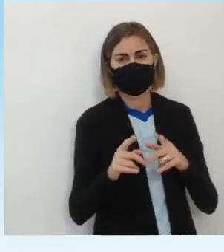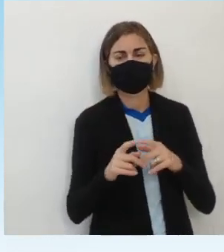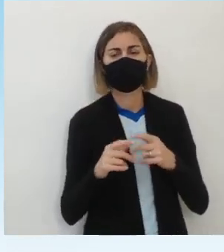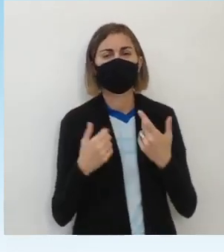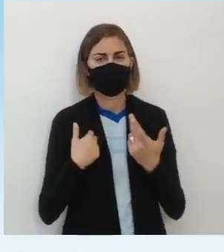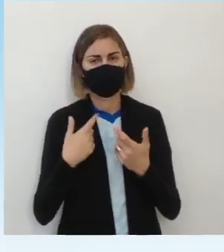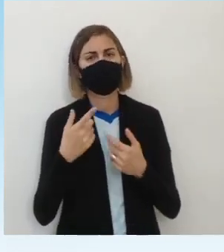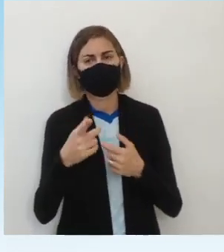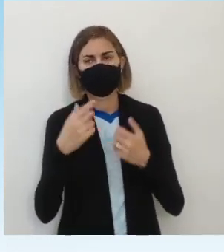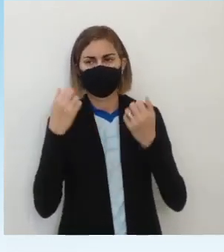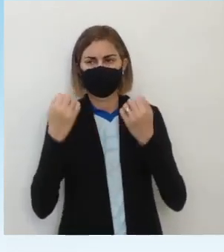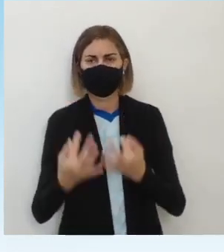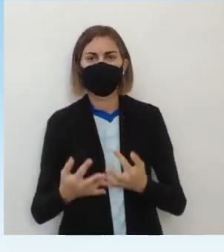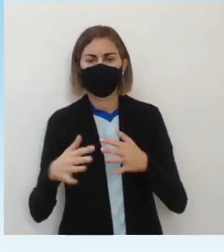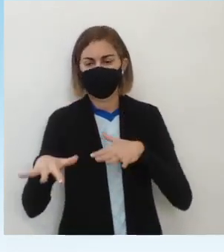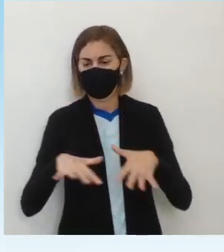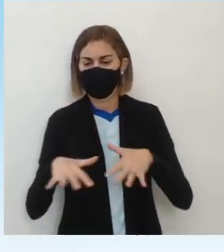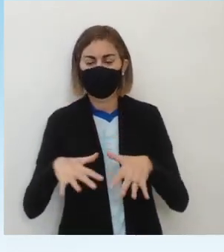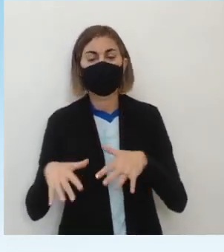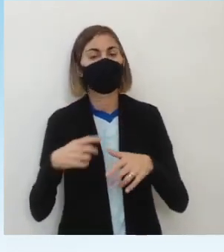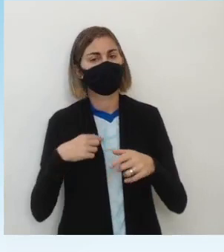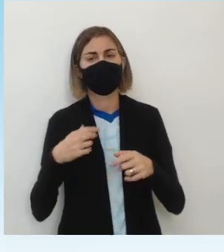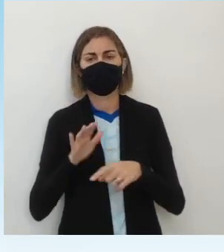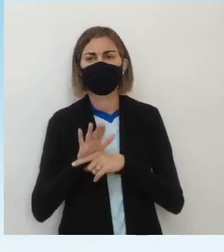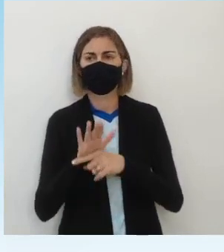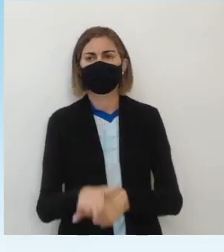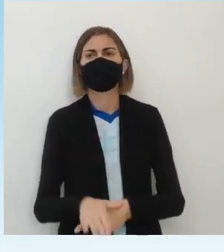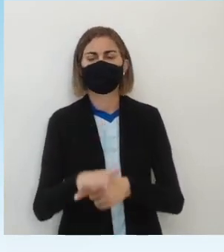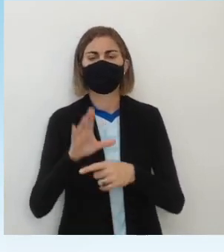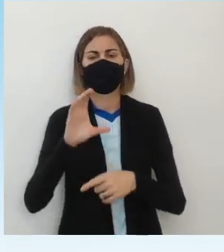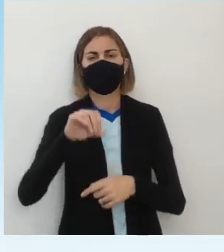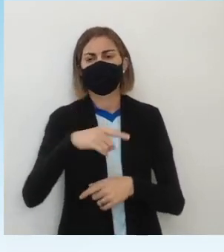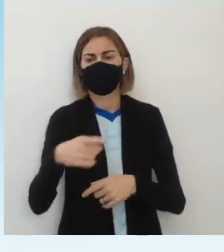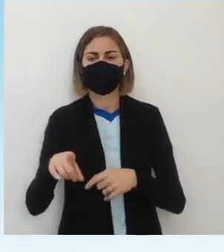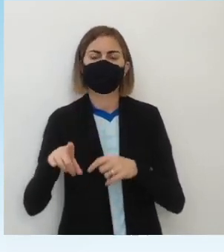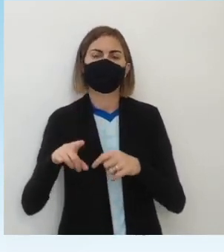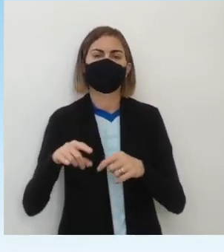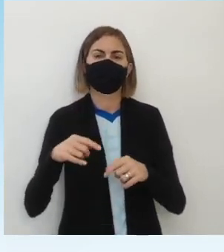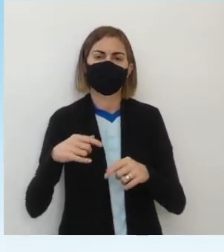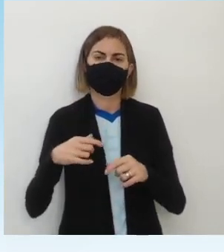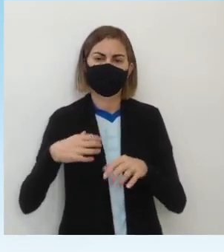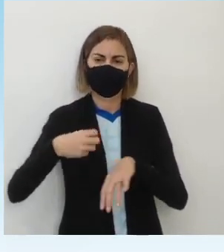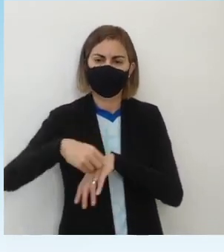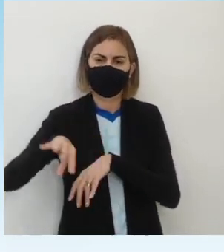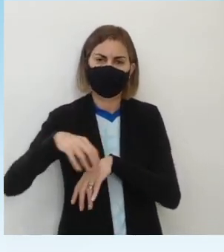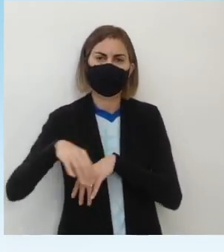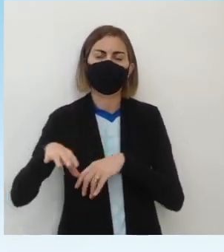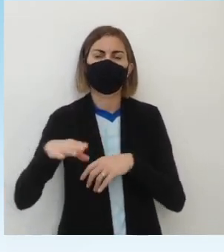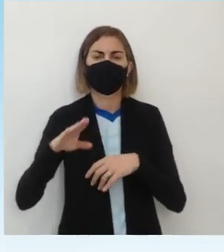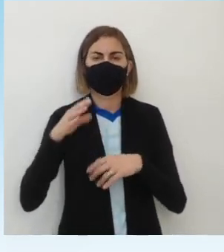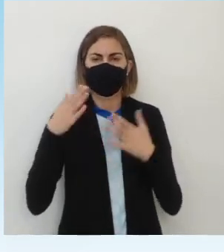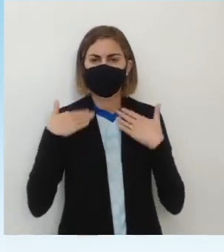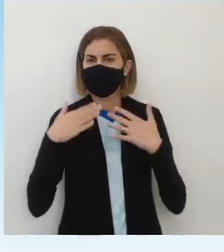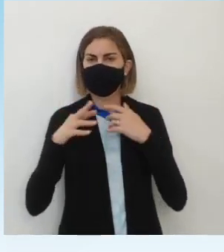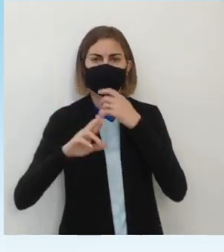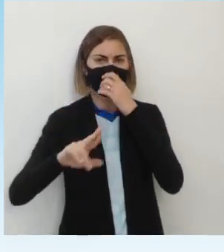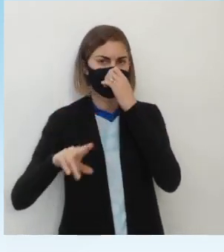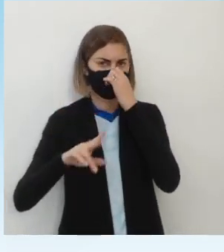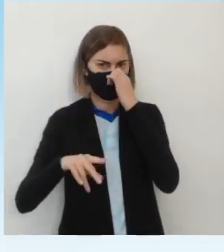O fato deles estarem vibrando é que favorece a condução, o transporte de calor. Então, falso,